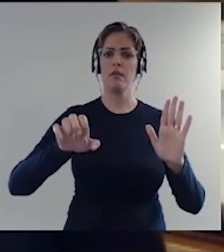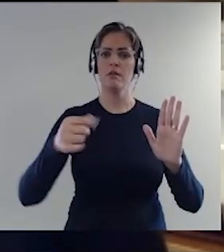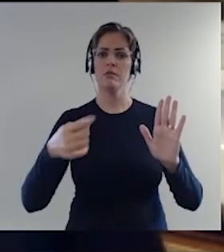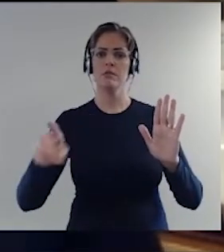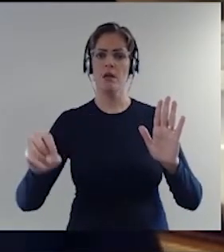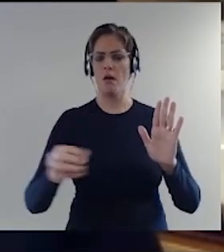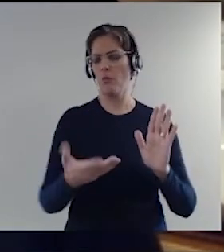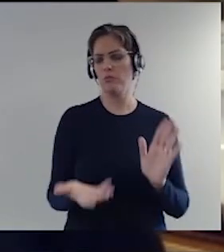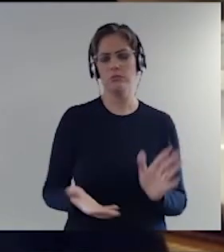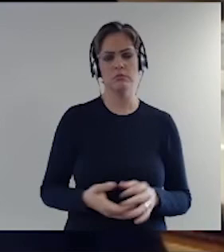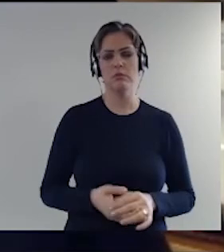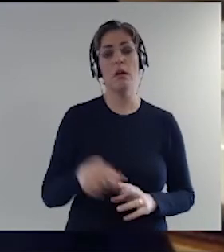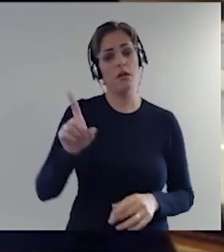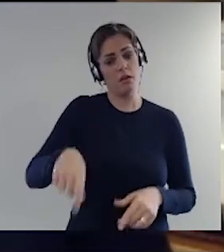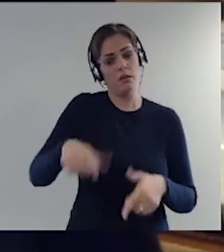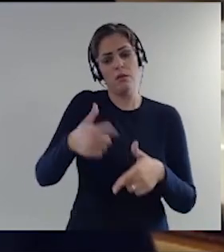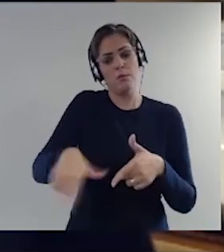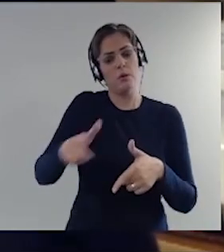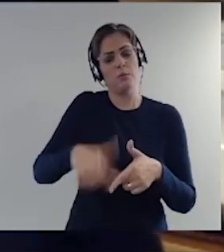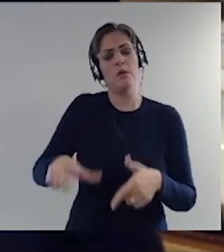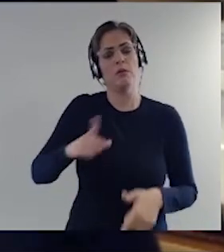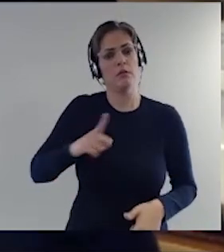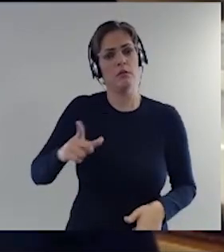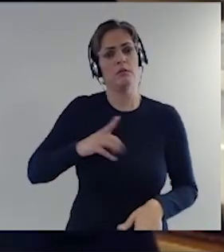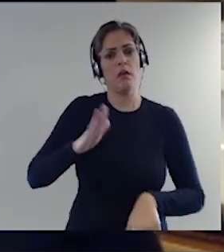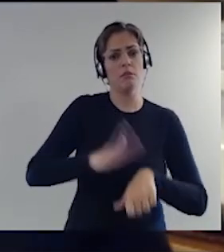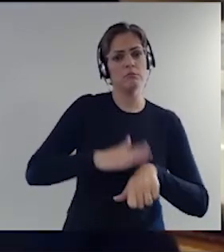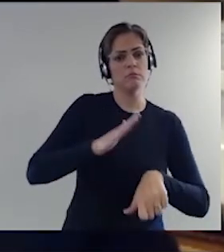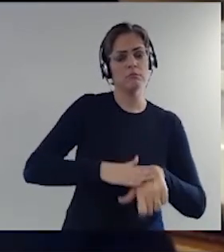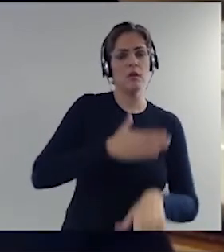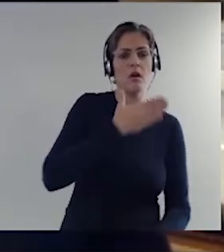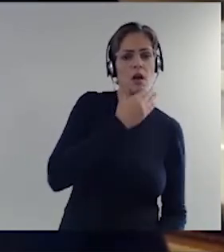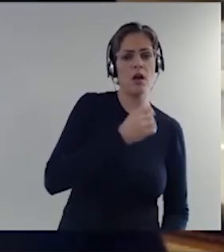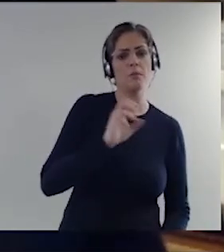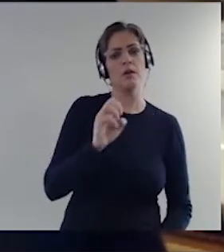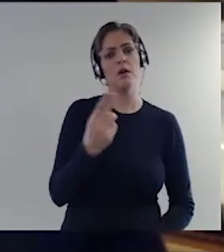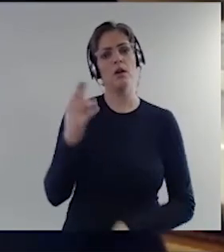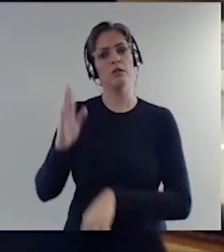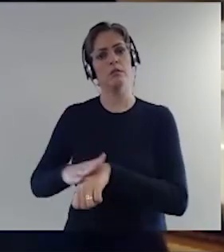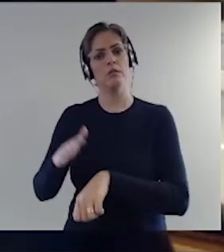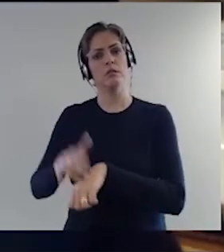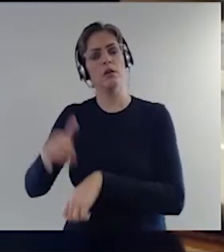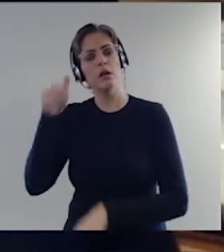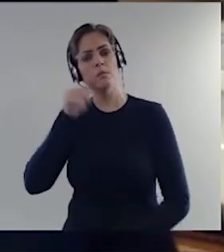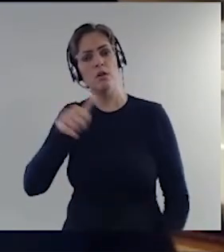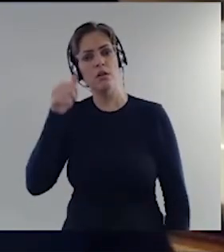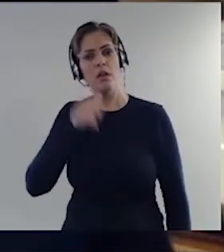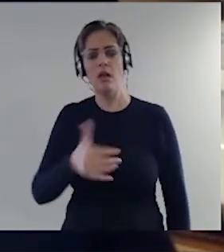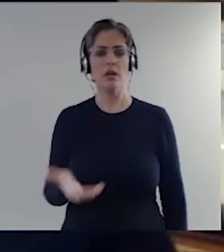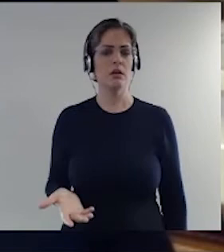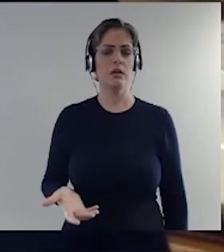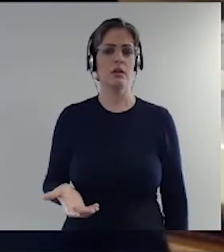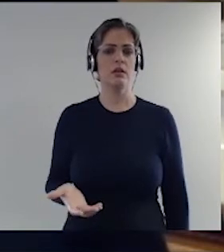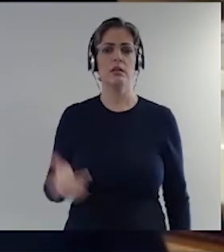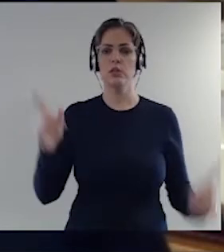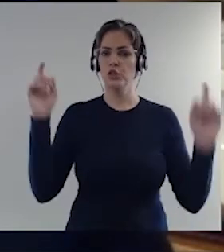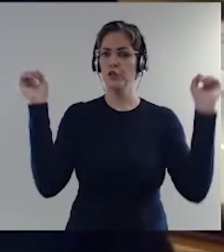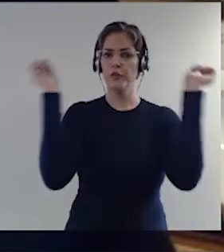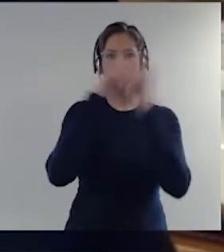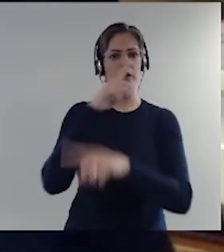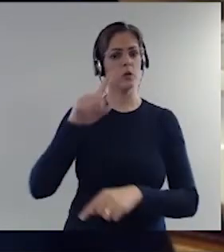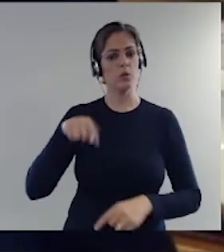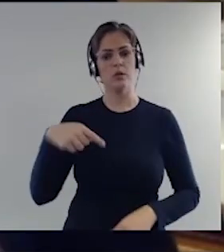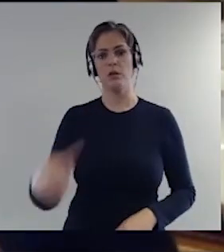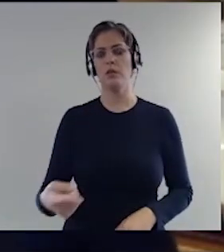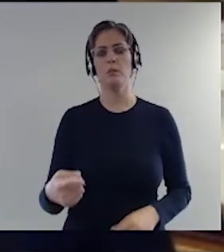é um problema que surge tanto da autoria do homem quanto da autoria da mulher, e as dificuldades que surgem da alienação